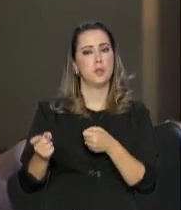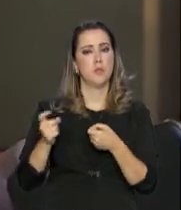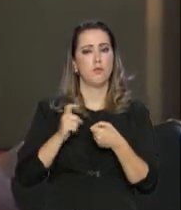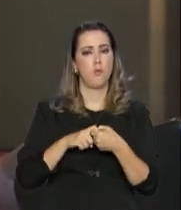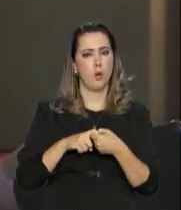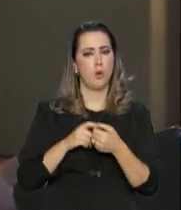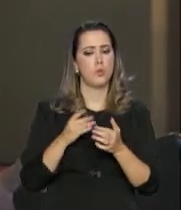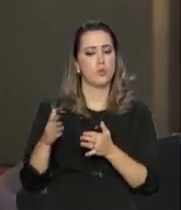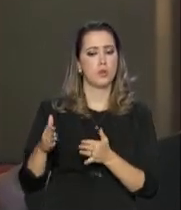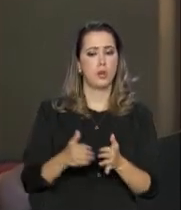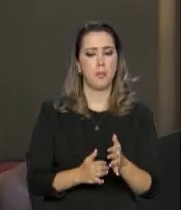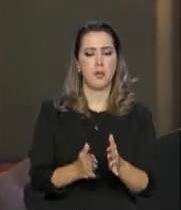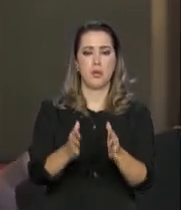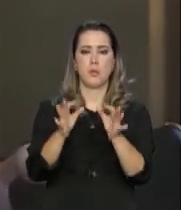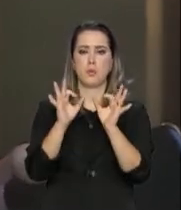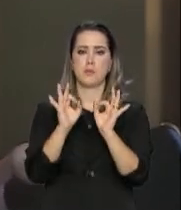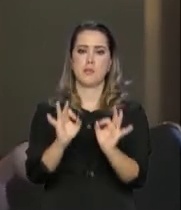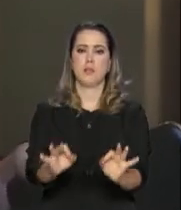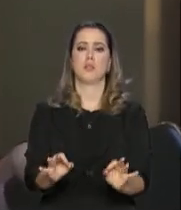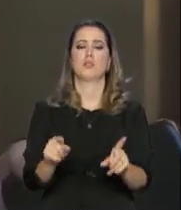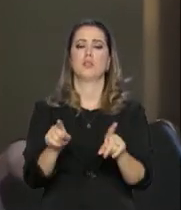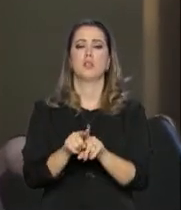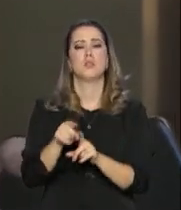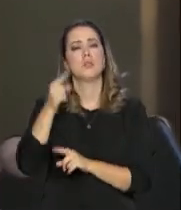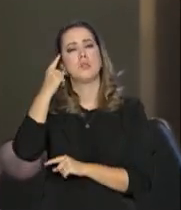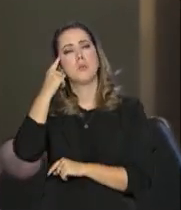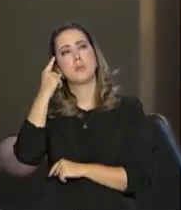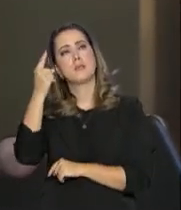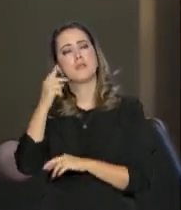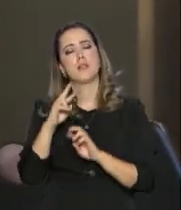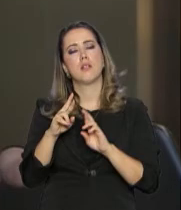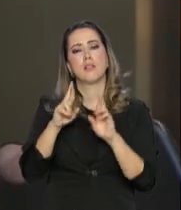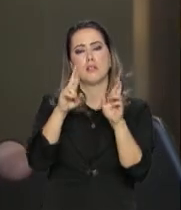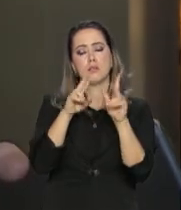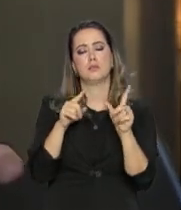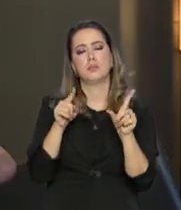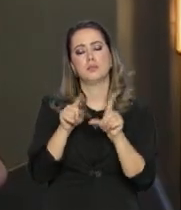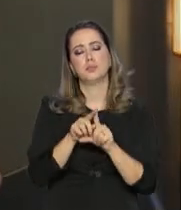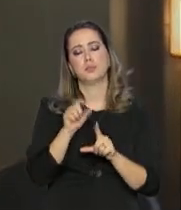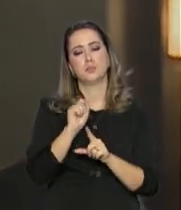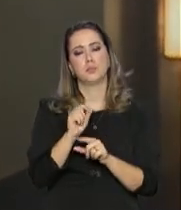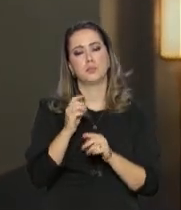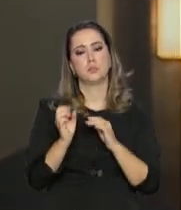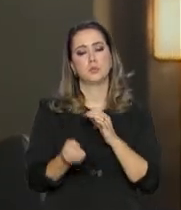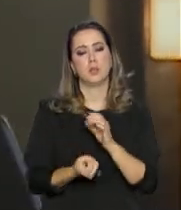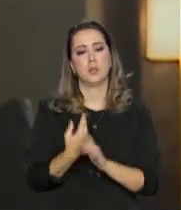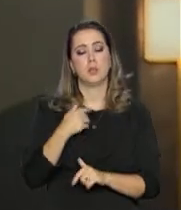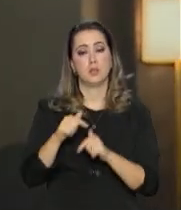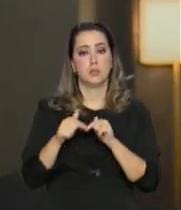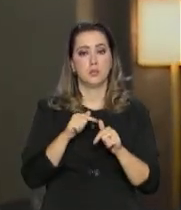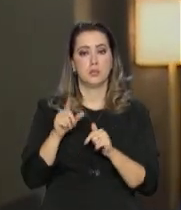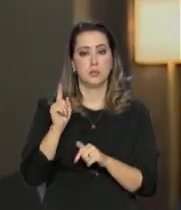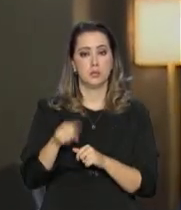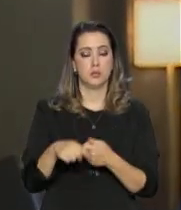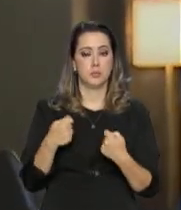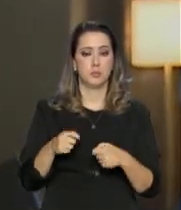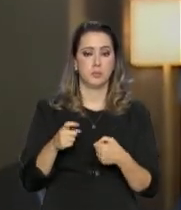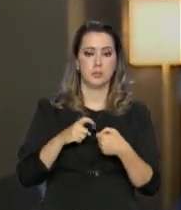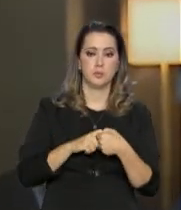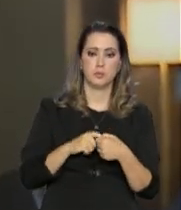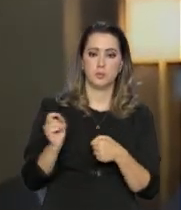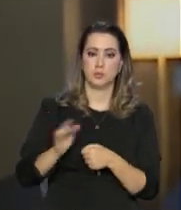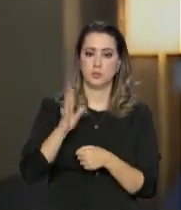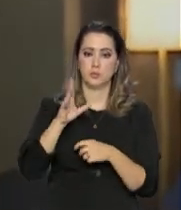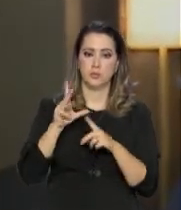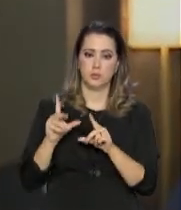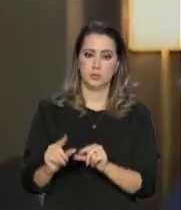e volte a pensar aí até a esperança de que os empregos sejam recuperados a inflação fique